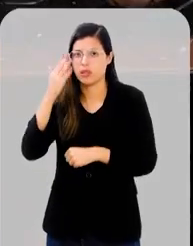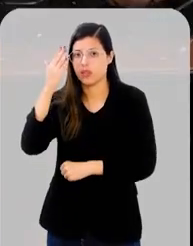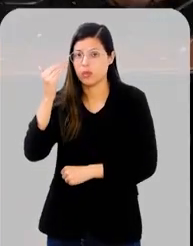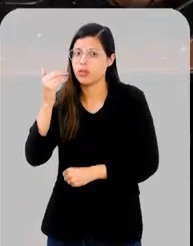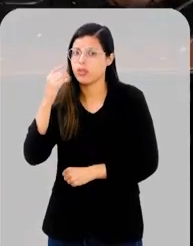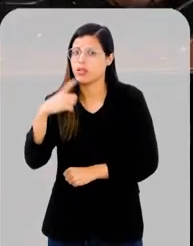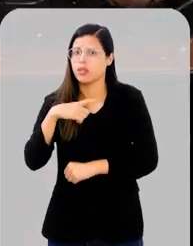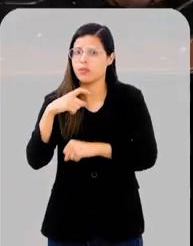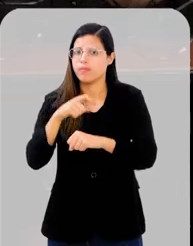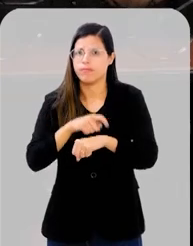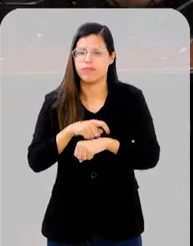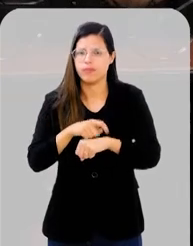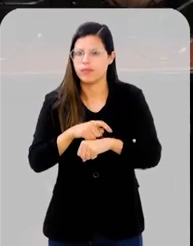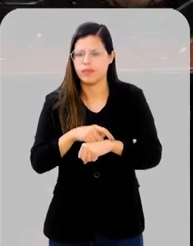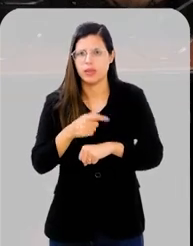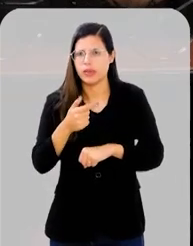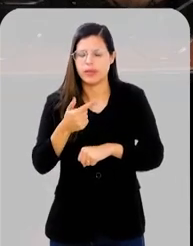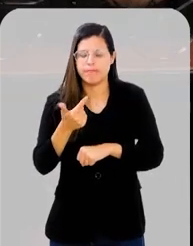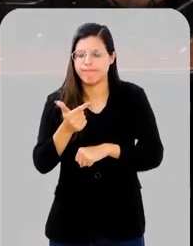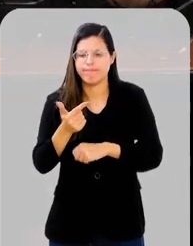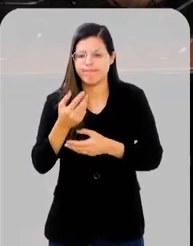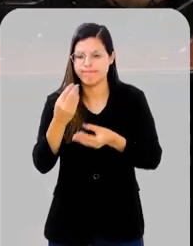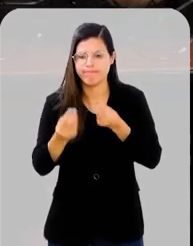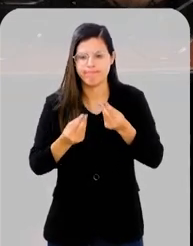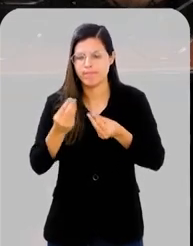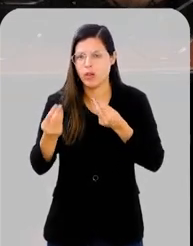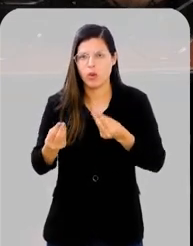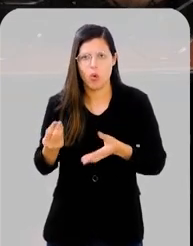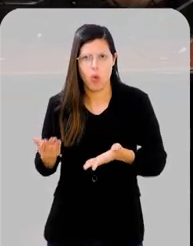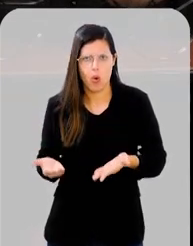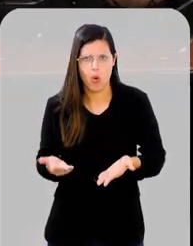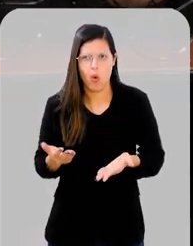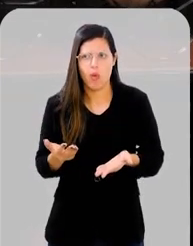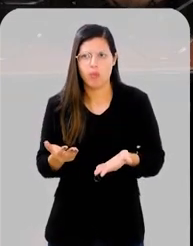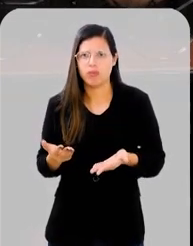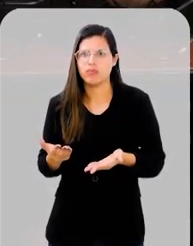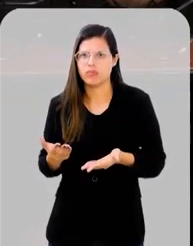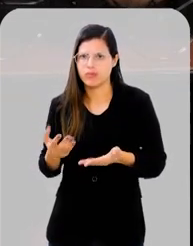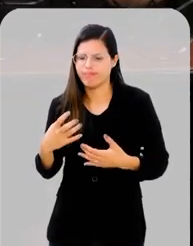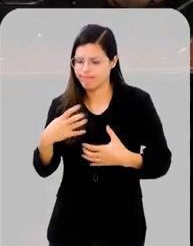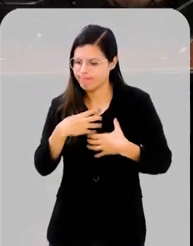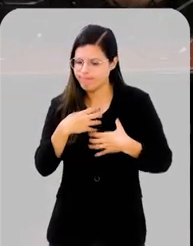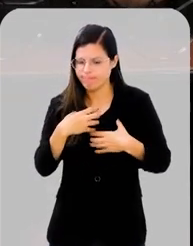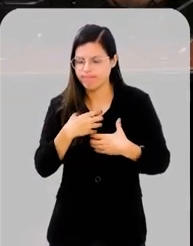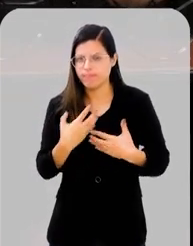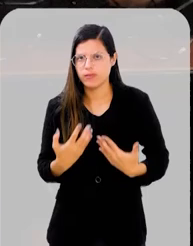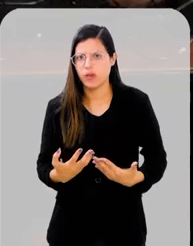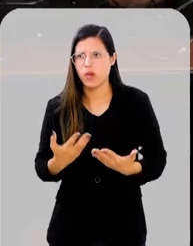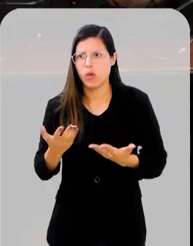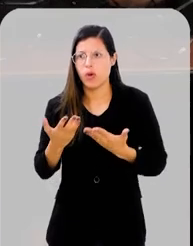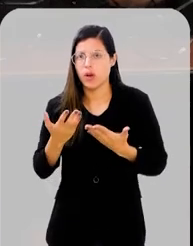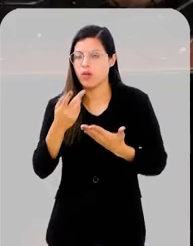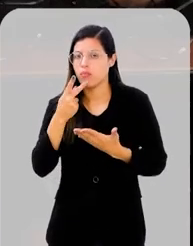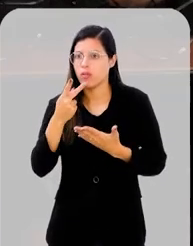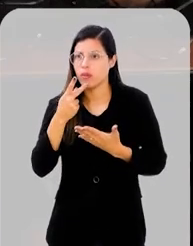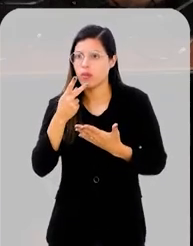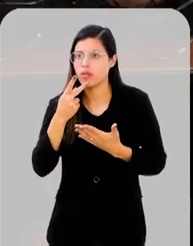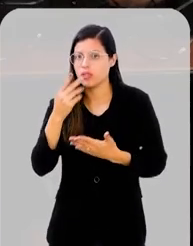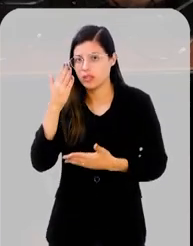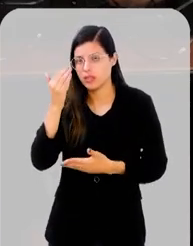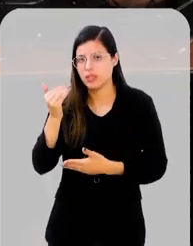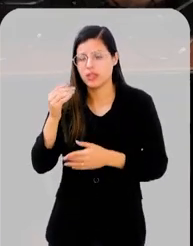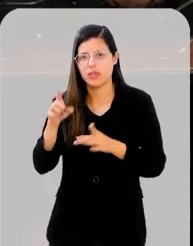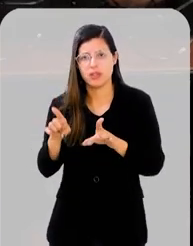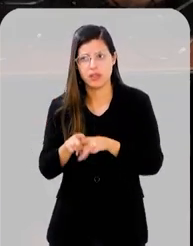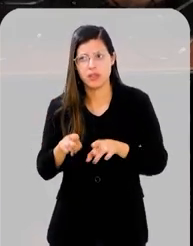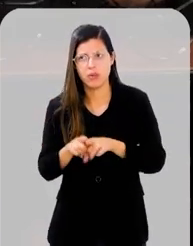eu sei que tem horas que você não tem para onde ir você fica em desespero então eu quero colocar e sei